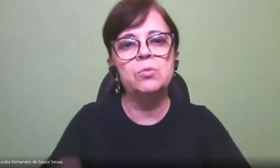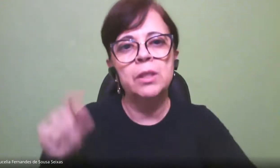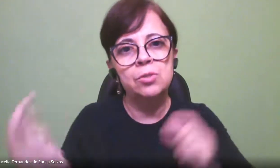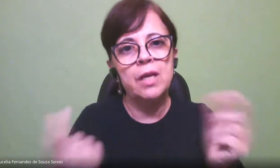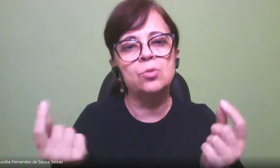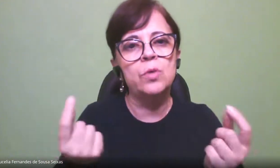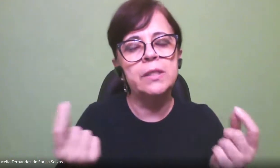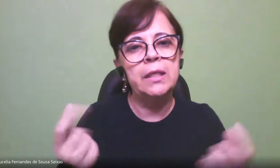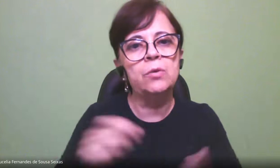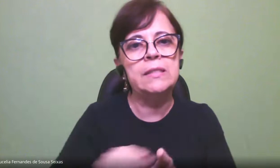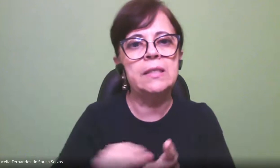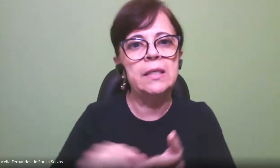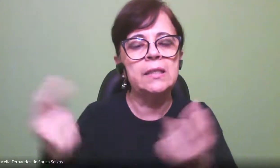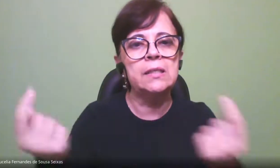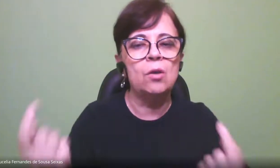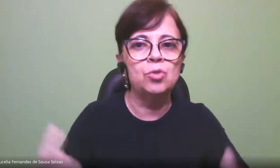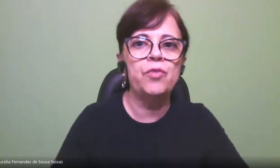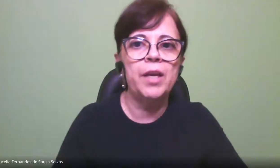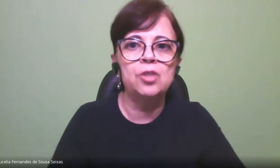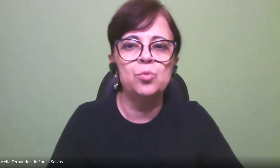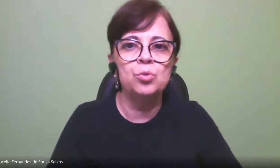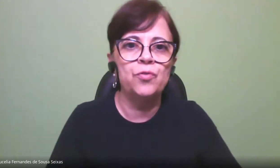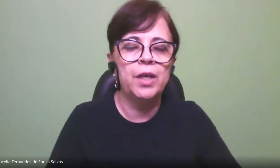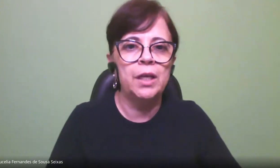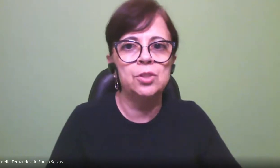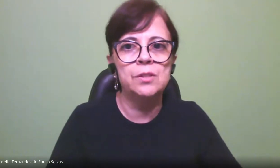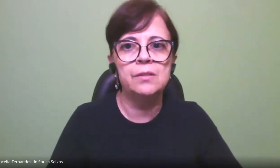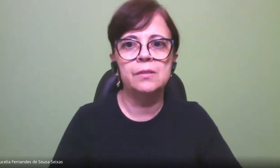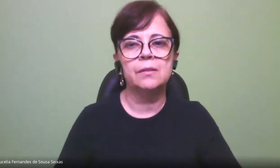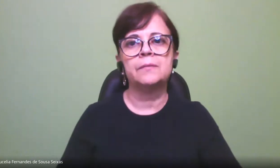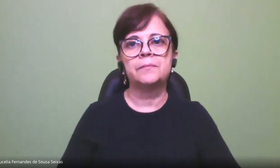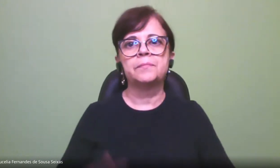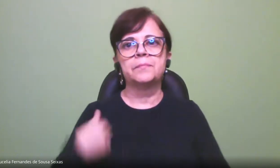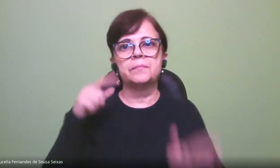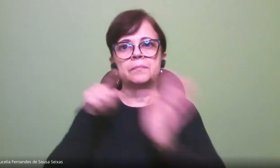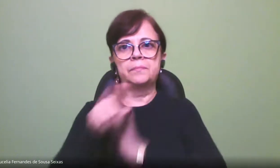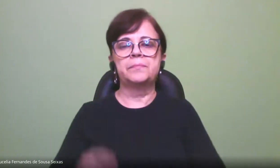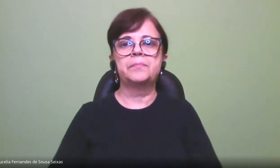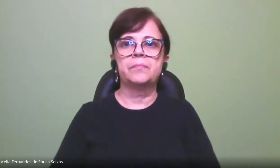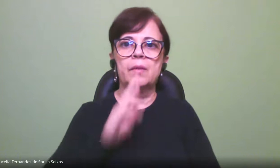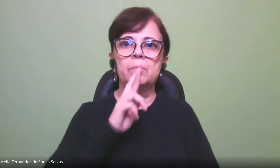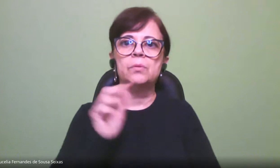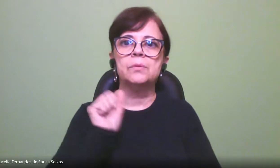Ela está perguntando se as duas línguas escritas são diferentes, muito diferentes.